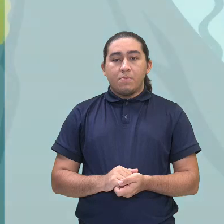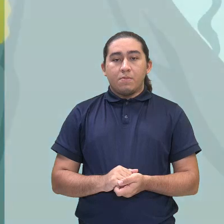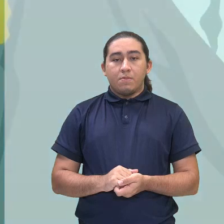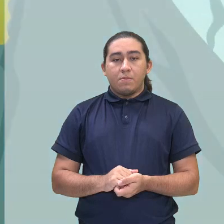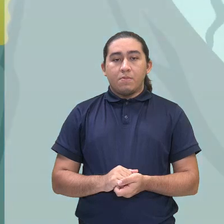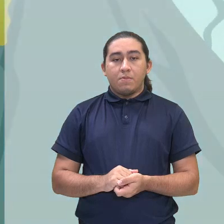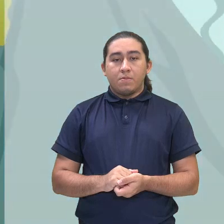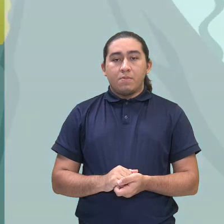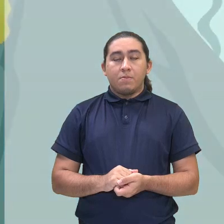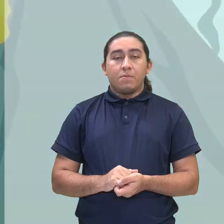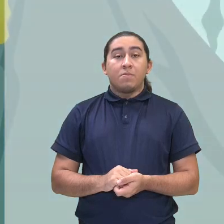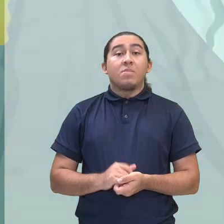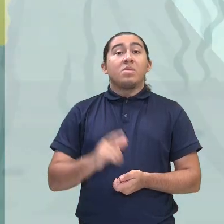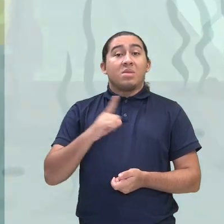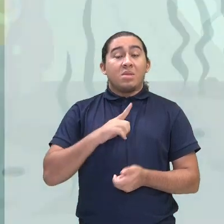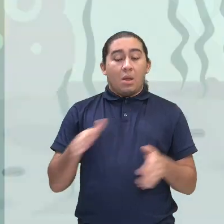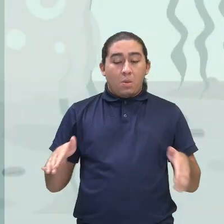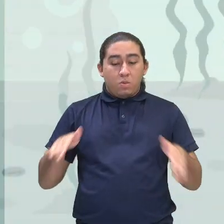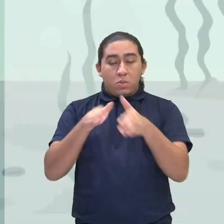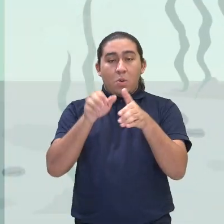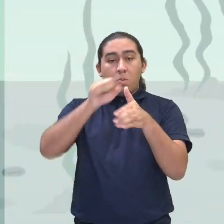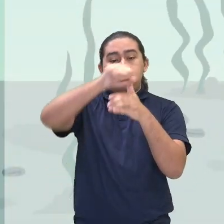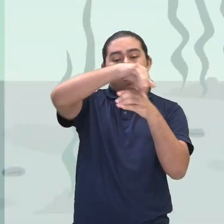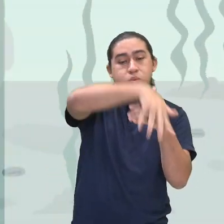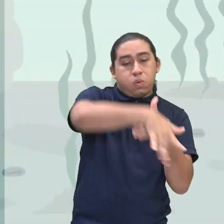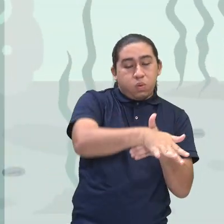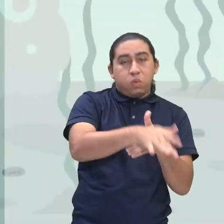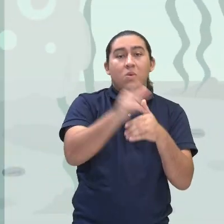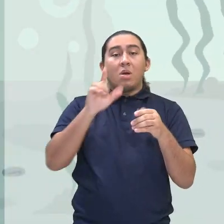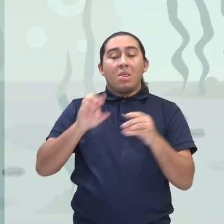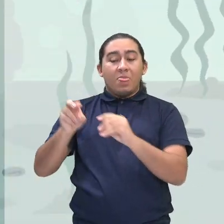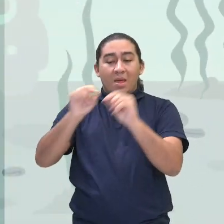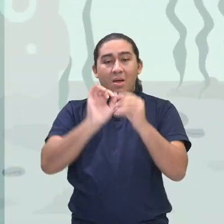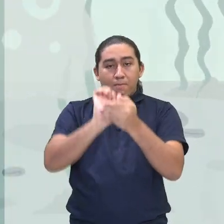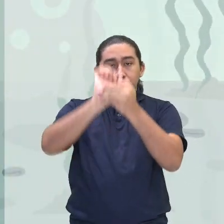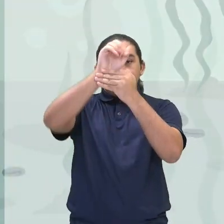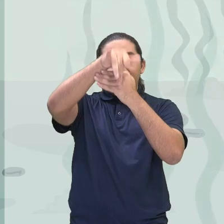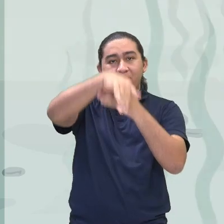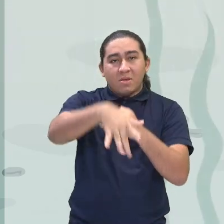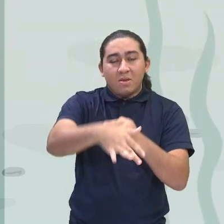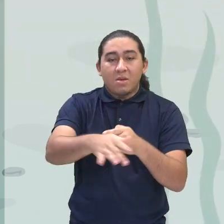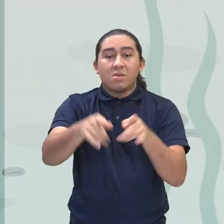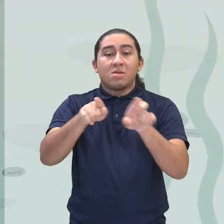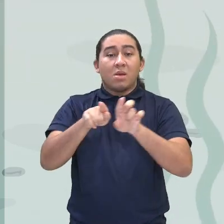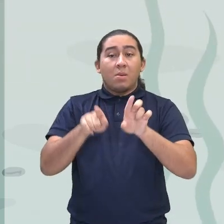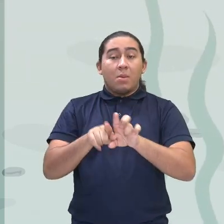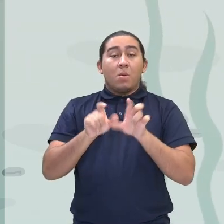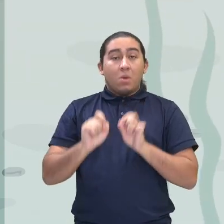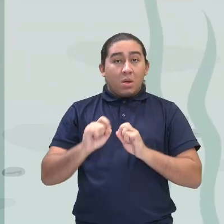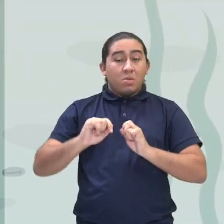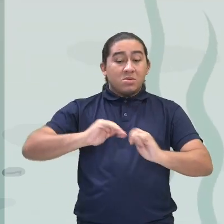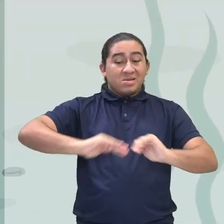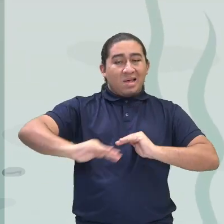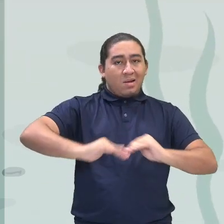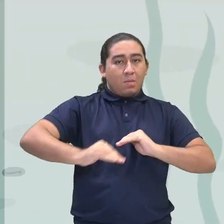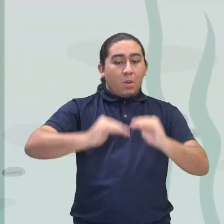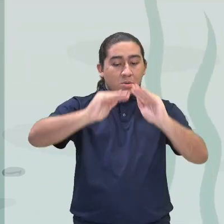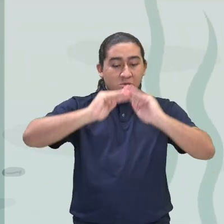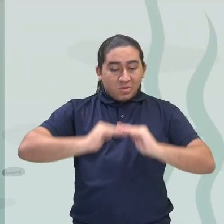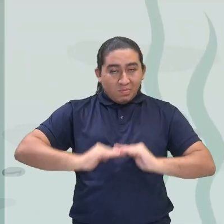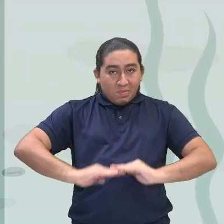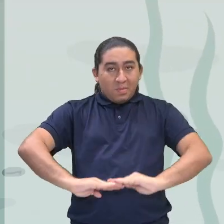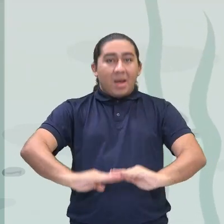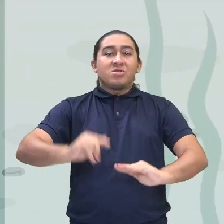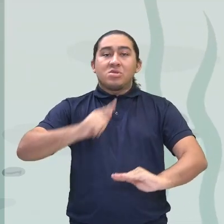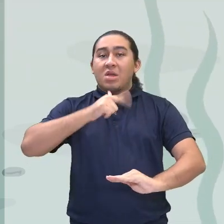De uma erupção vulcânica de um deslizamento de terra submarino, ou mais comumente, um terremoto no chão oceânico